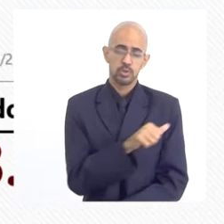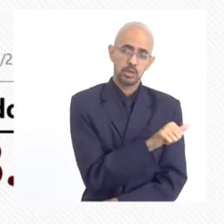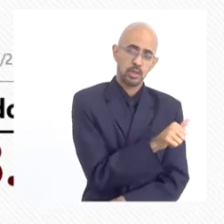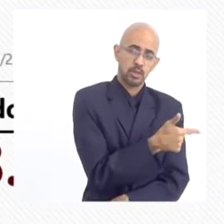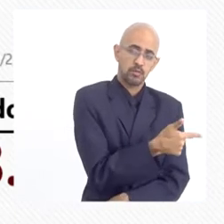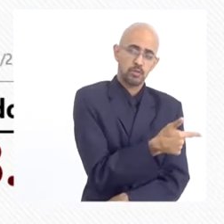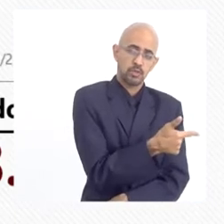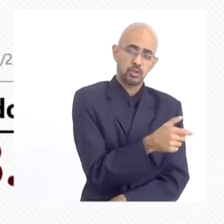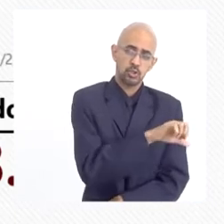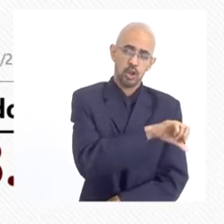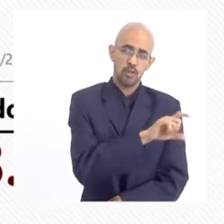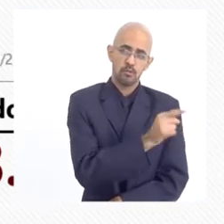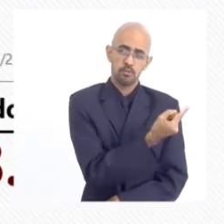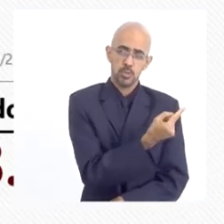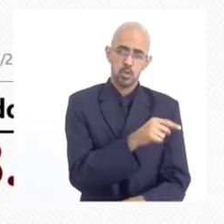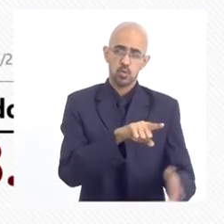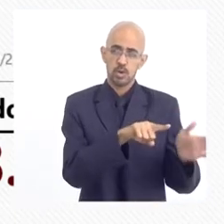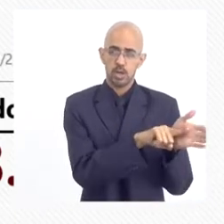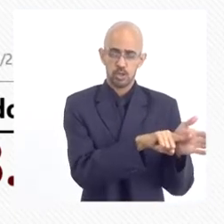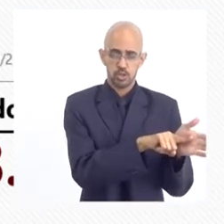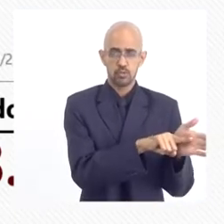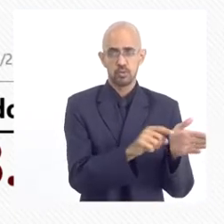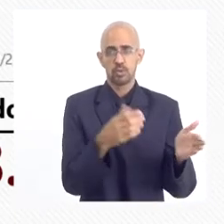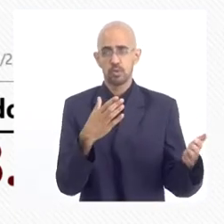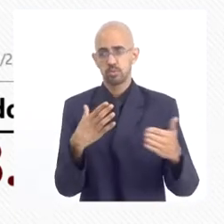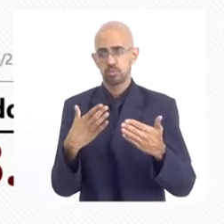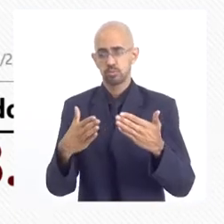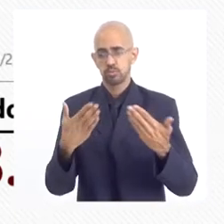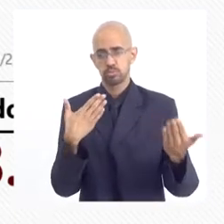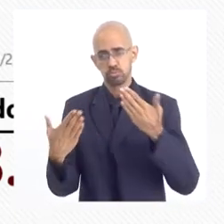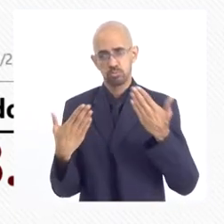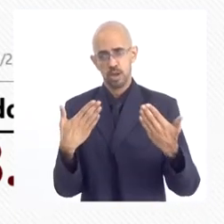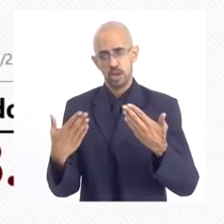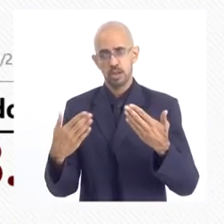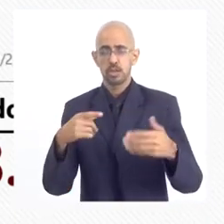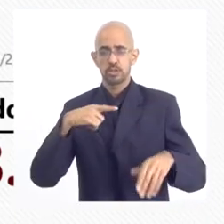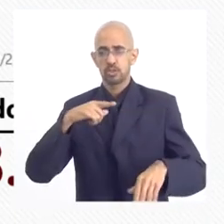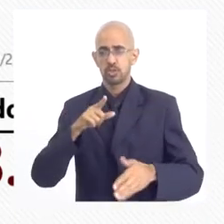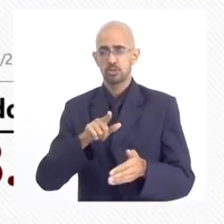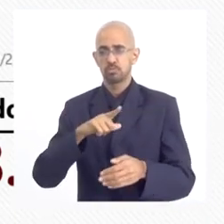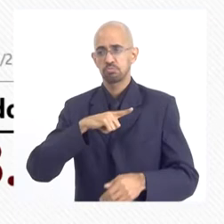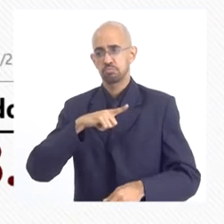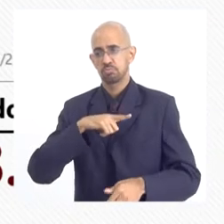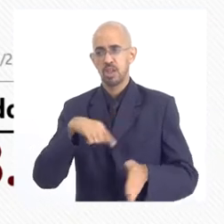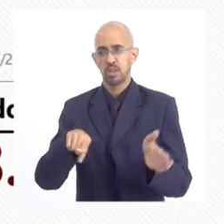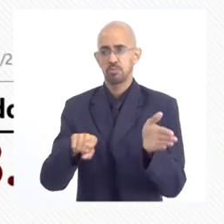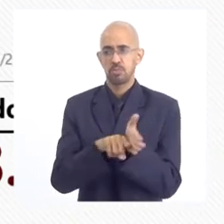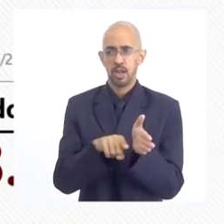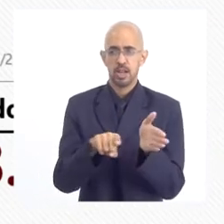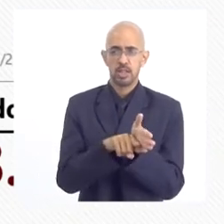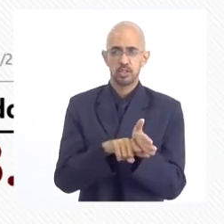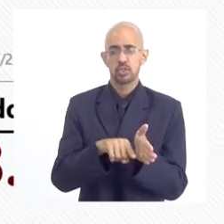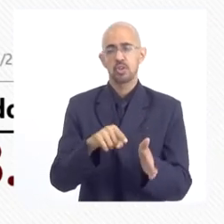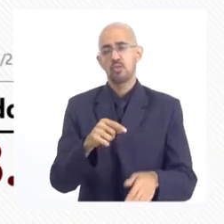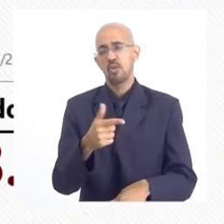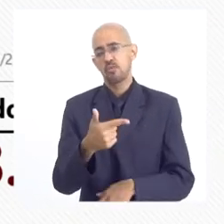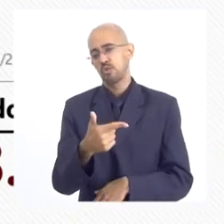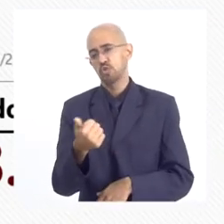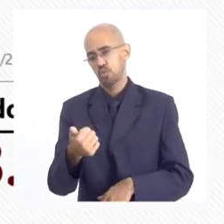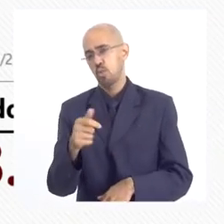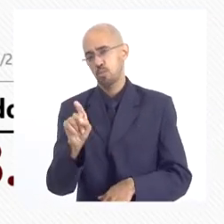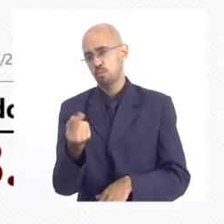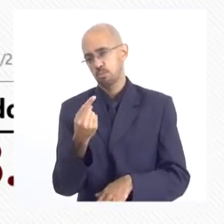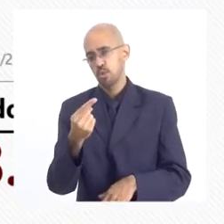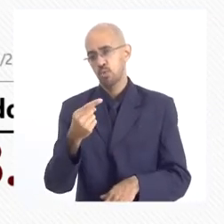continuo considerando os dois anos ainda com um crédito, com um saldo negativo de 20 mil, 21 mil.